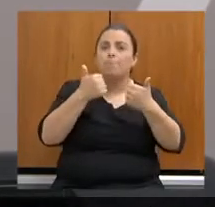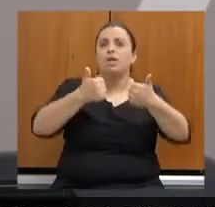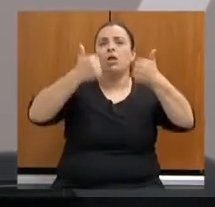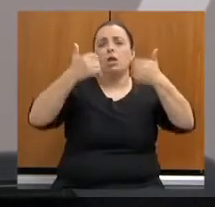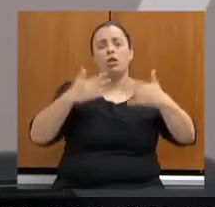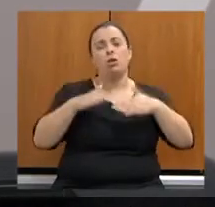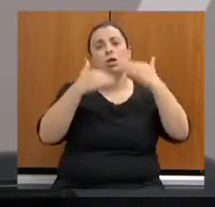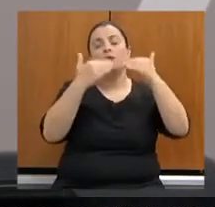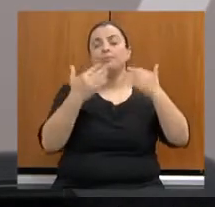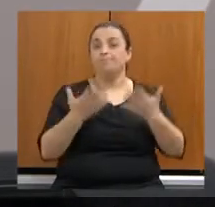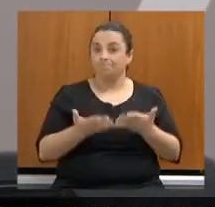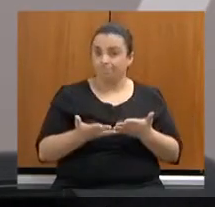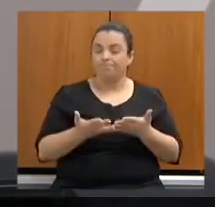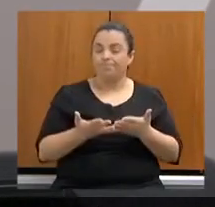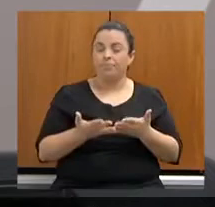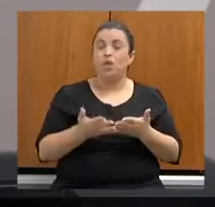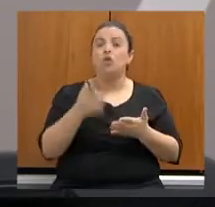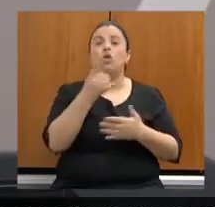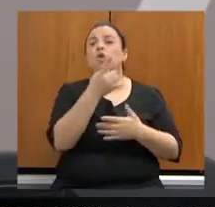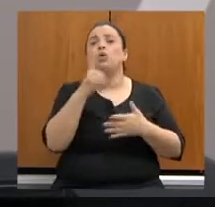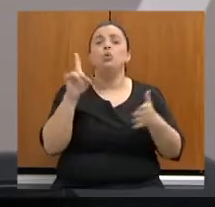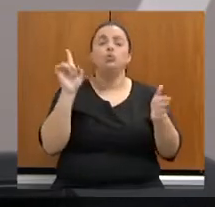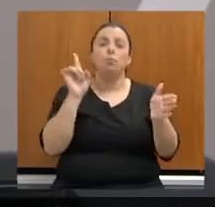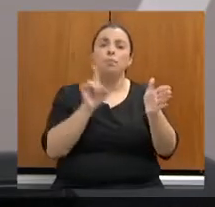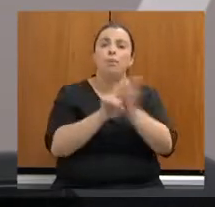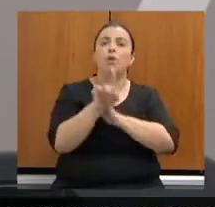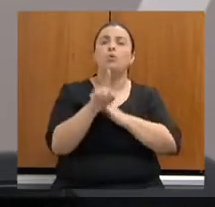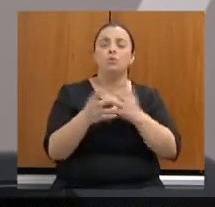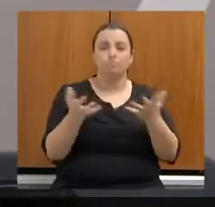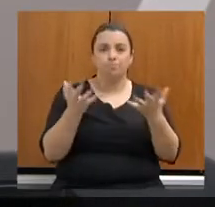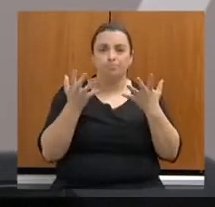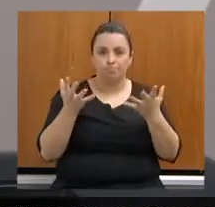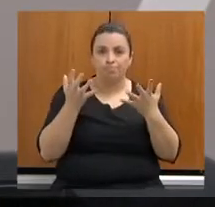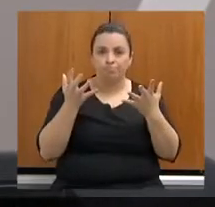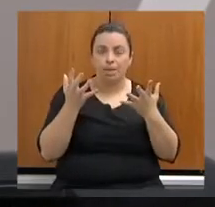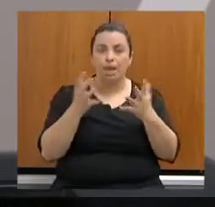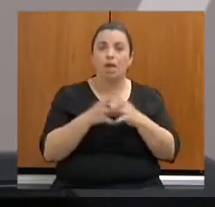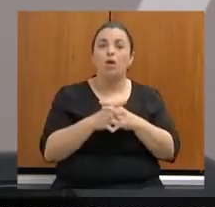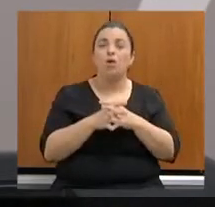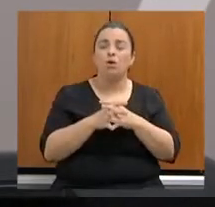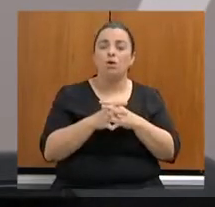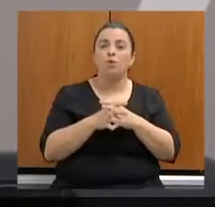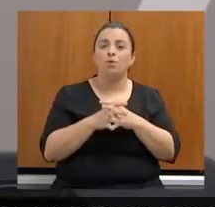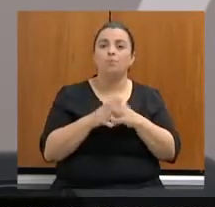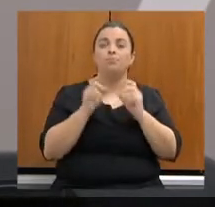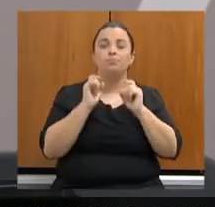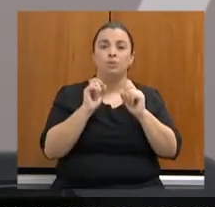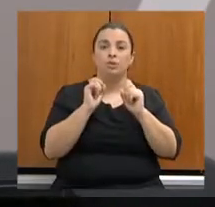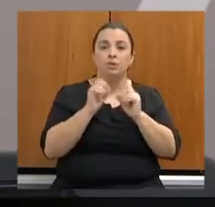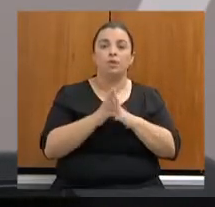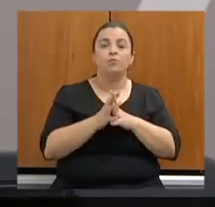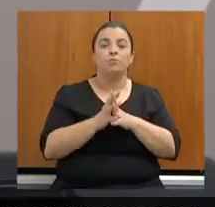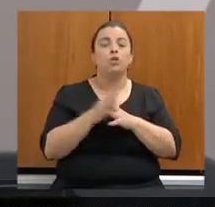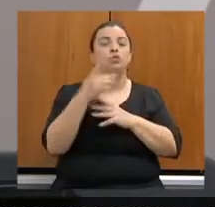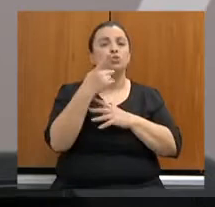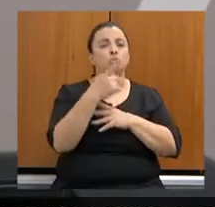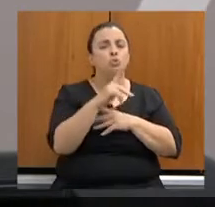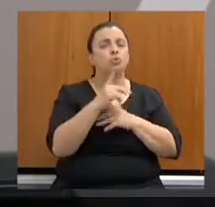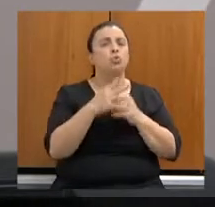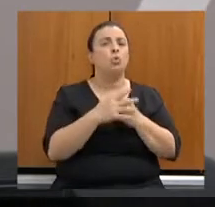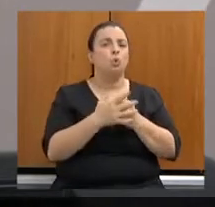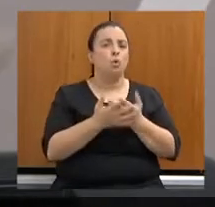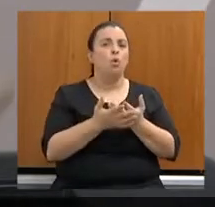e a outra questão é a última que eu gostaria de falar aqui é usar o seu prestígio